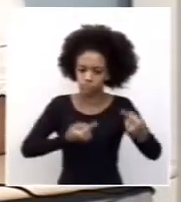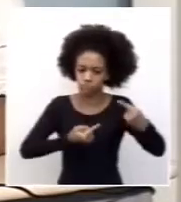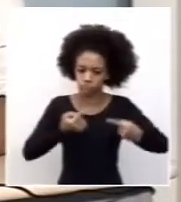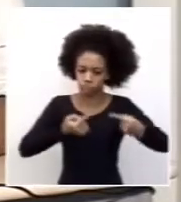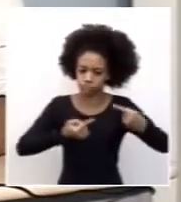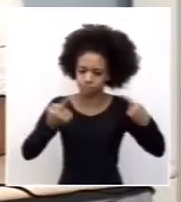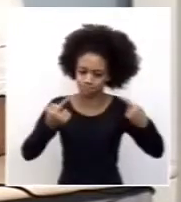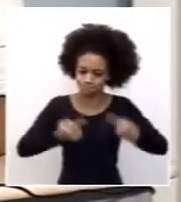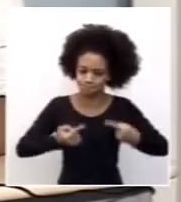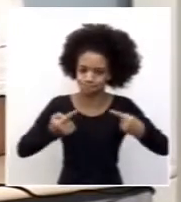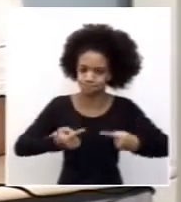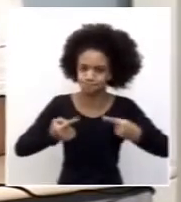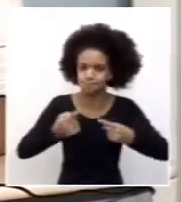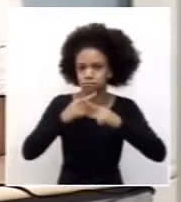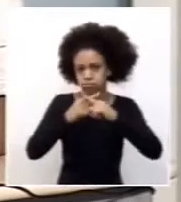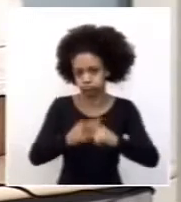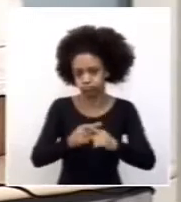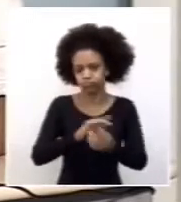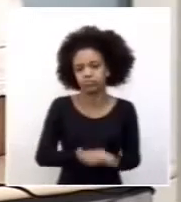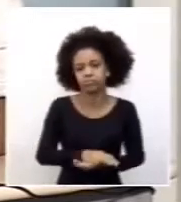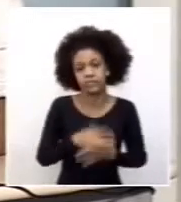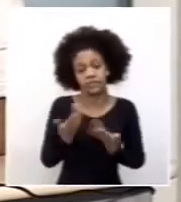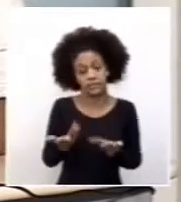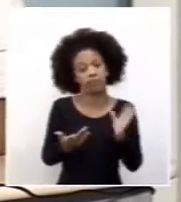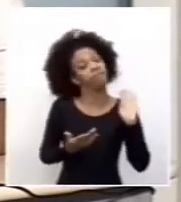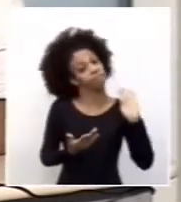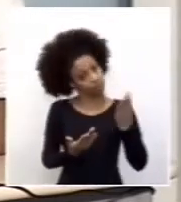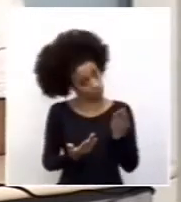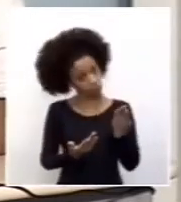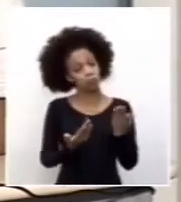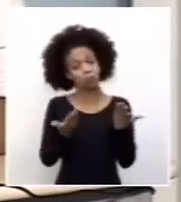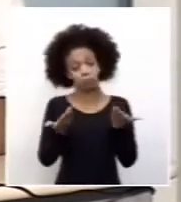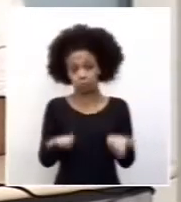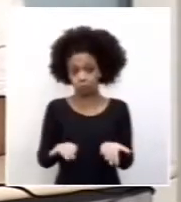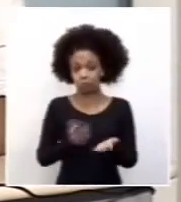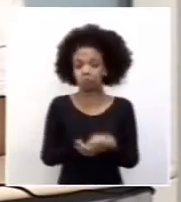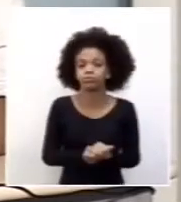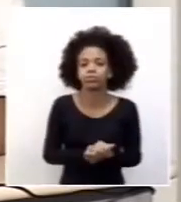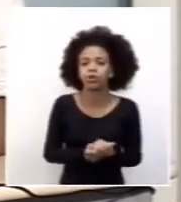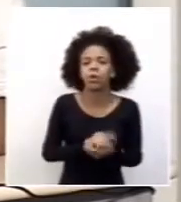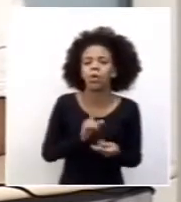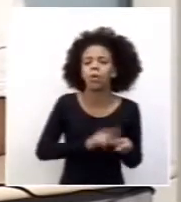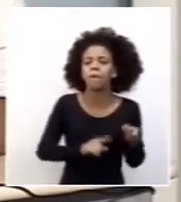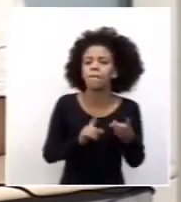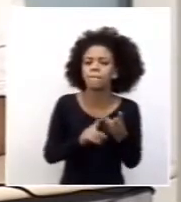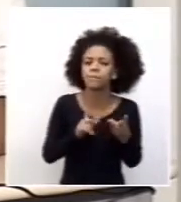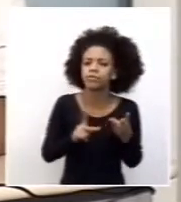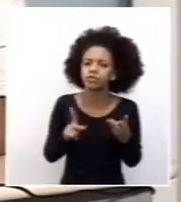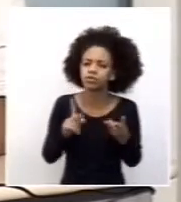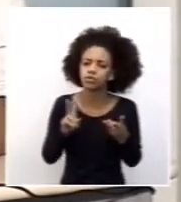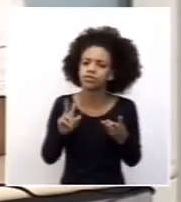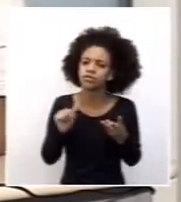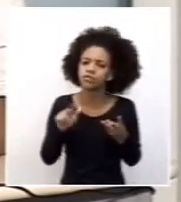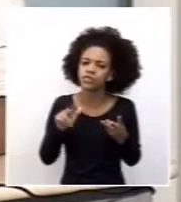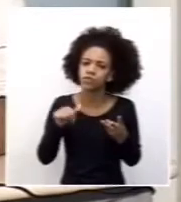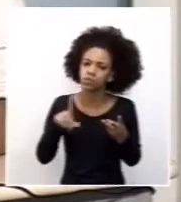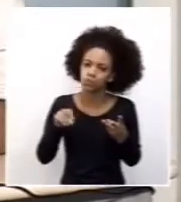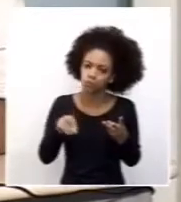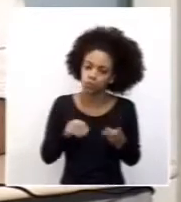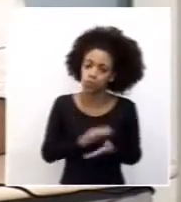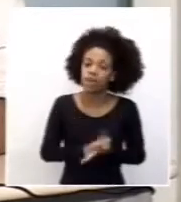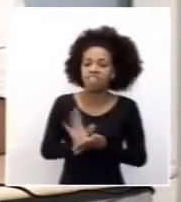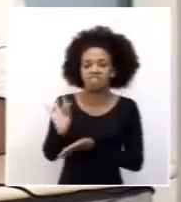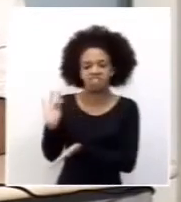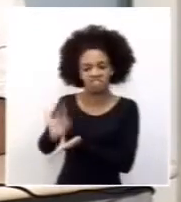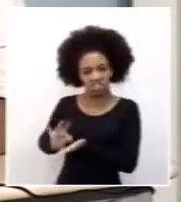Olha o ponto de vista aí do professor Leonardo. Ponto de vista, exatamente, né? Perfeito. O professor Vando: verdadeiro, porque somos uma